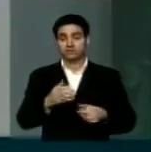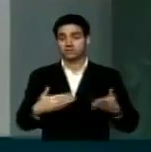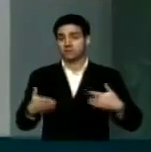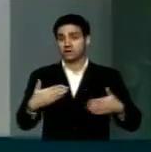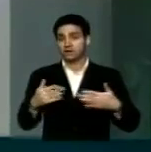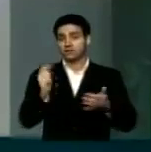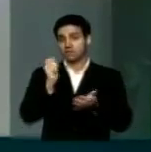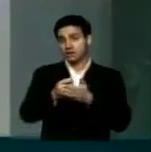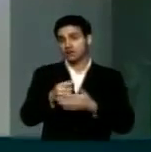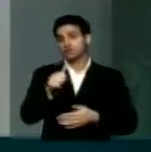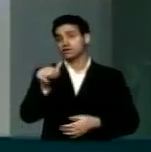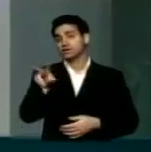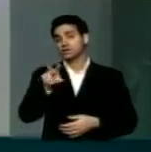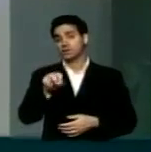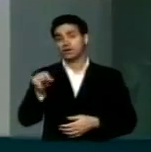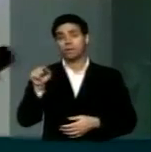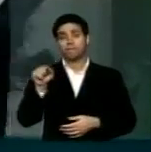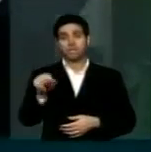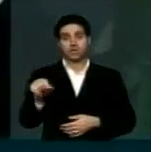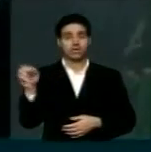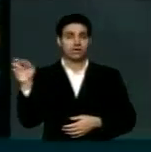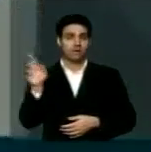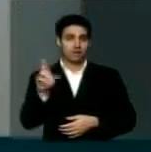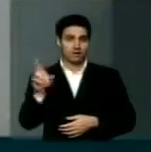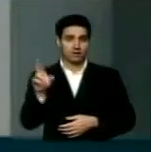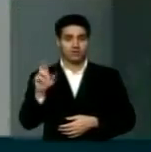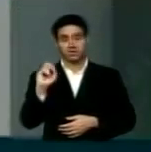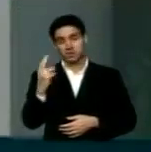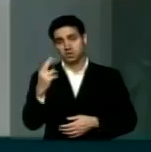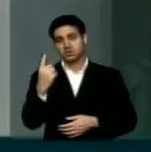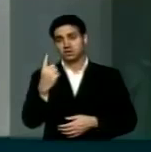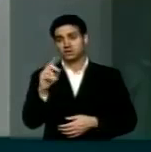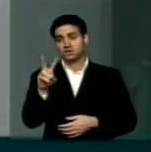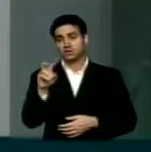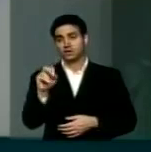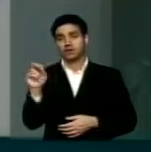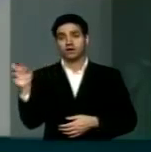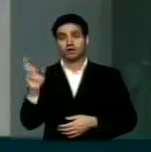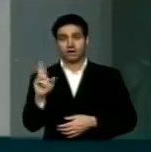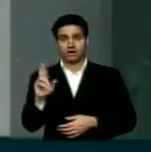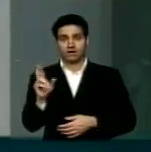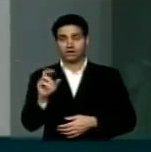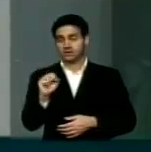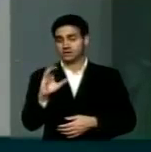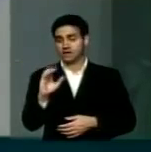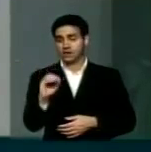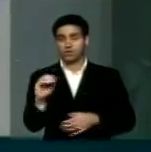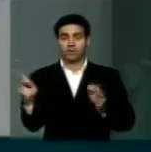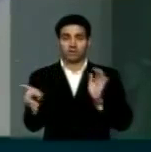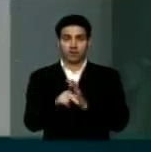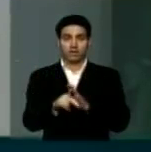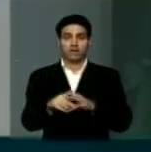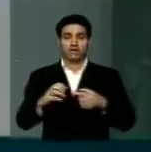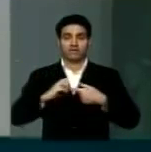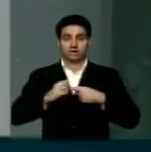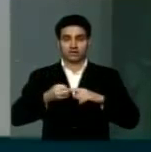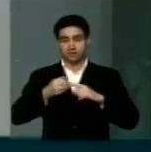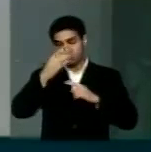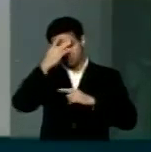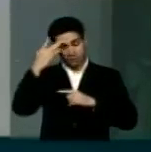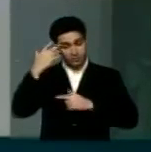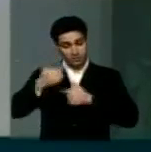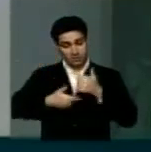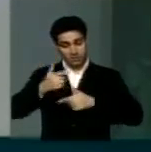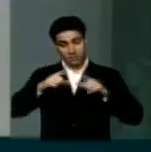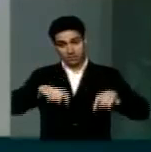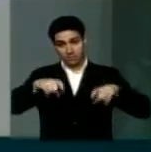média R$ 150 mil ou R$ 150 a saca de feijão. Nossos agricultores estão